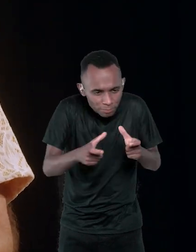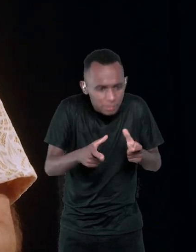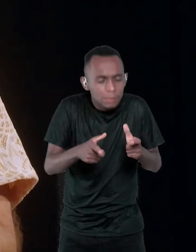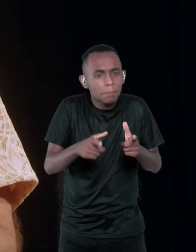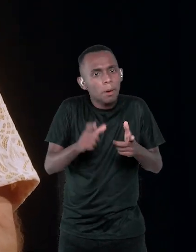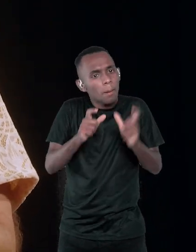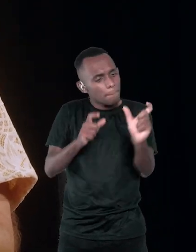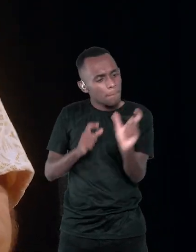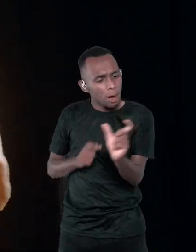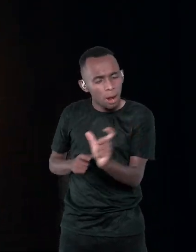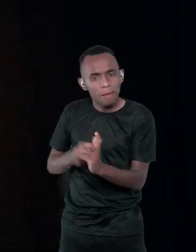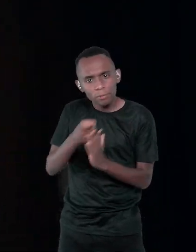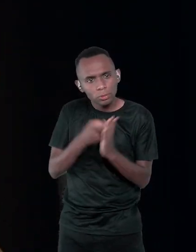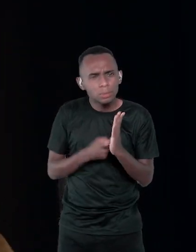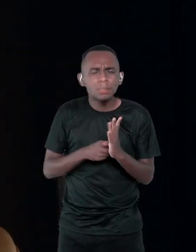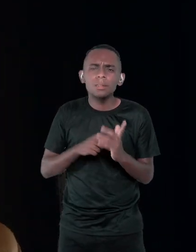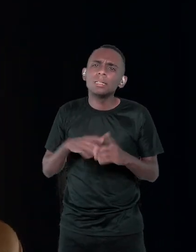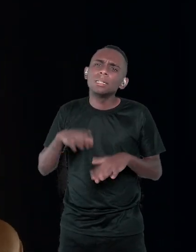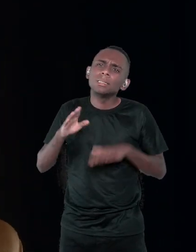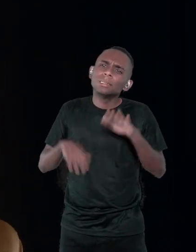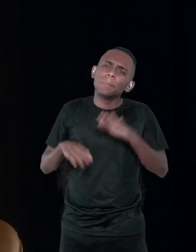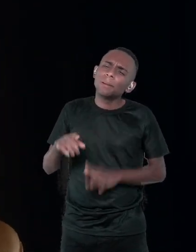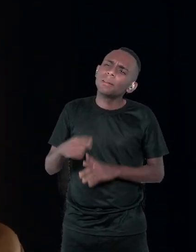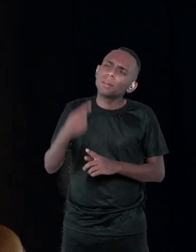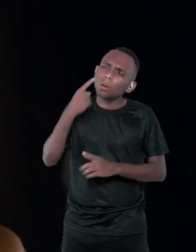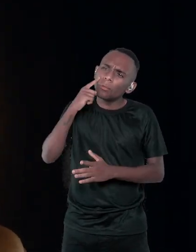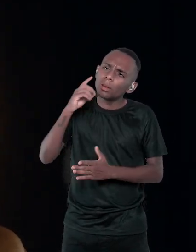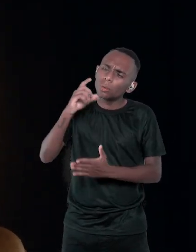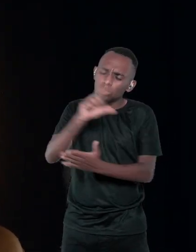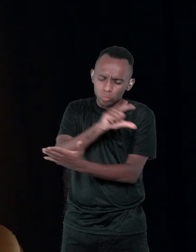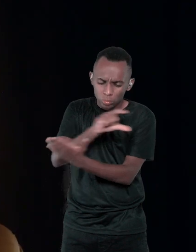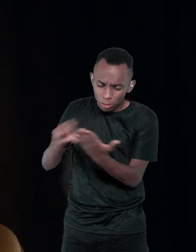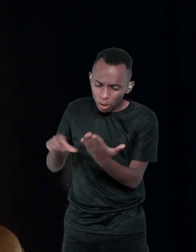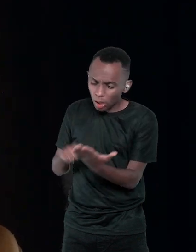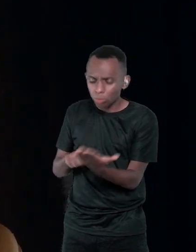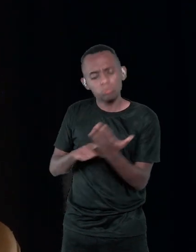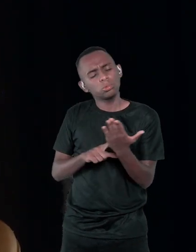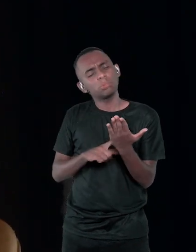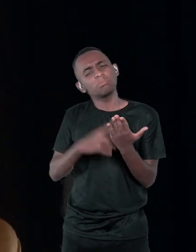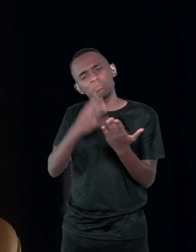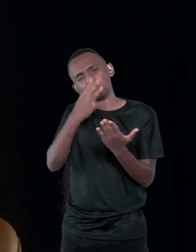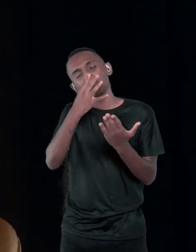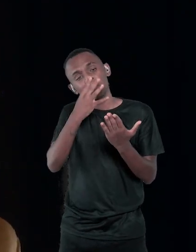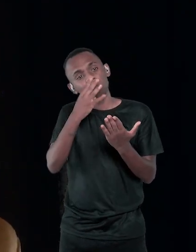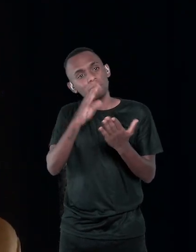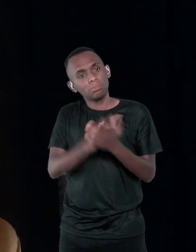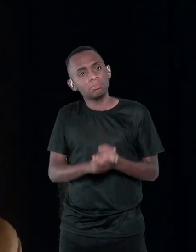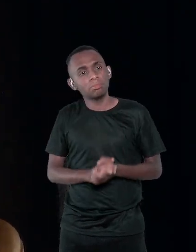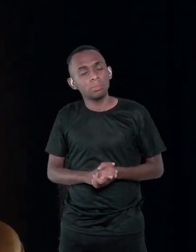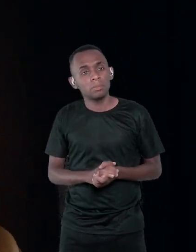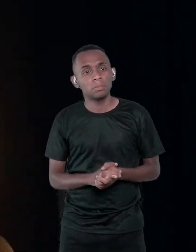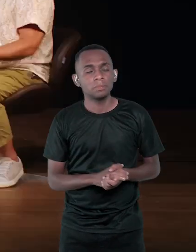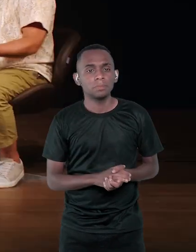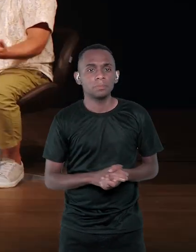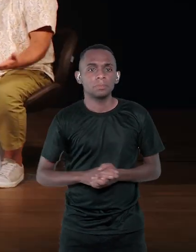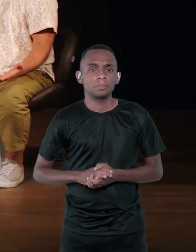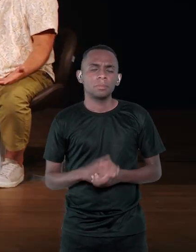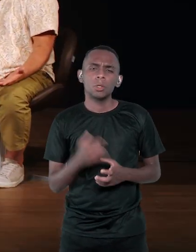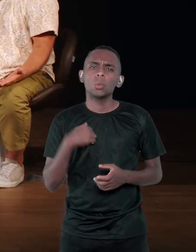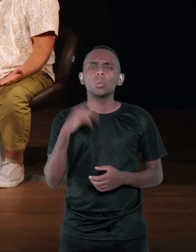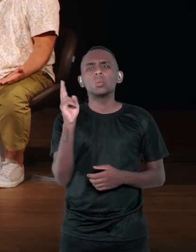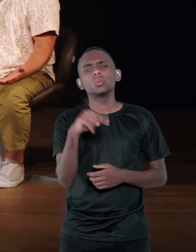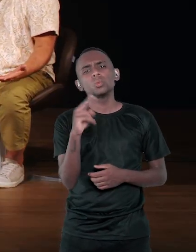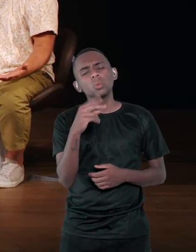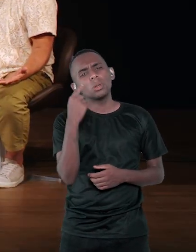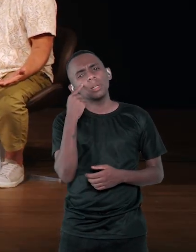louca e, às vezes, vem num trecho lindo. Eu quero oceanar aqui. Não, é isso que você fala mesmo? É isso. Fala, eu nunca vi